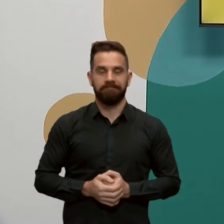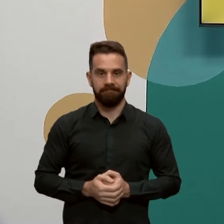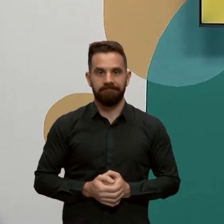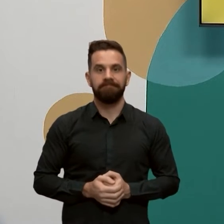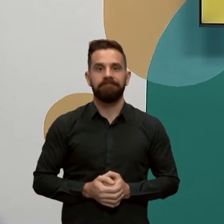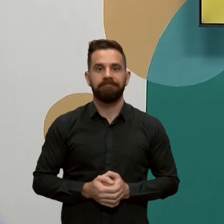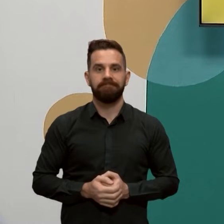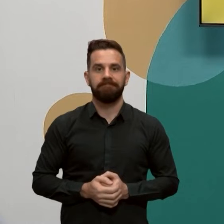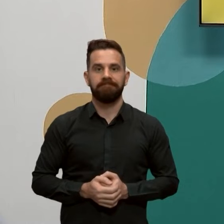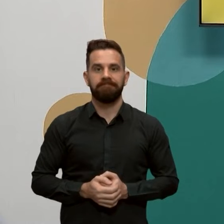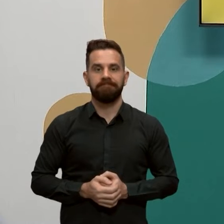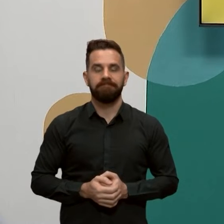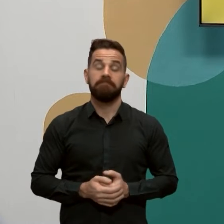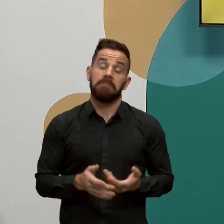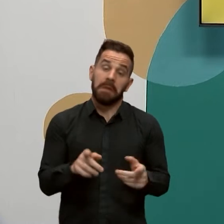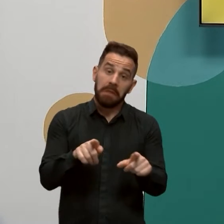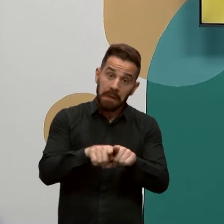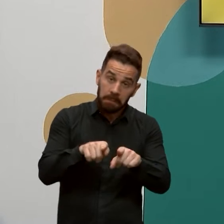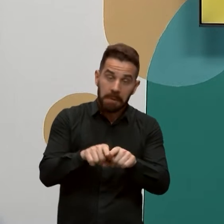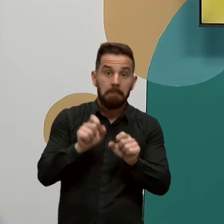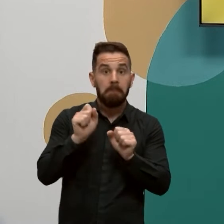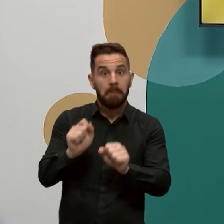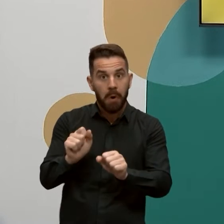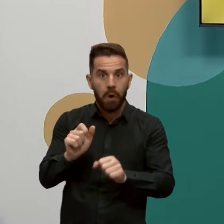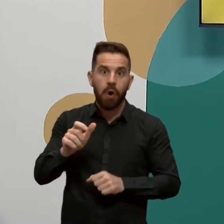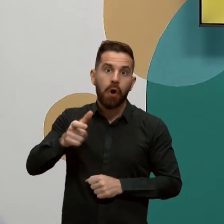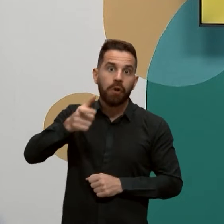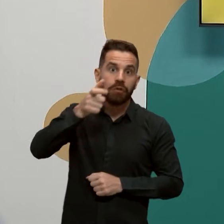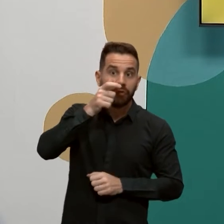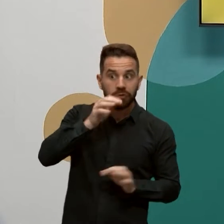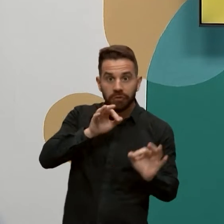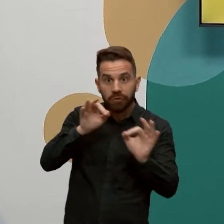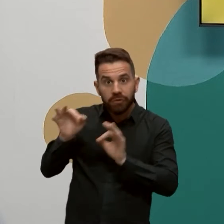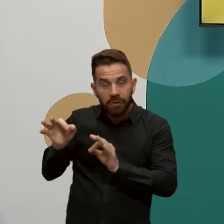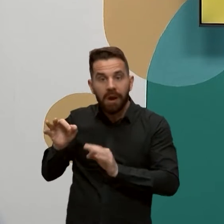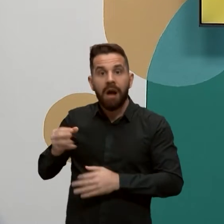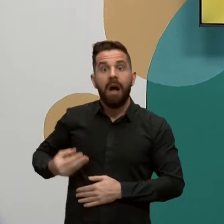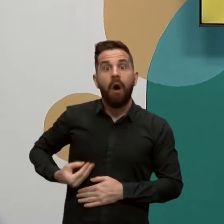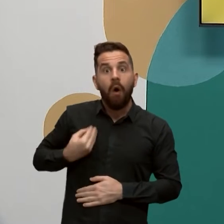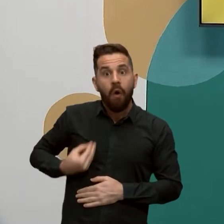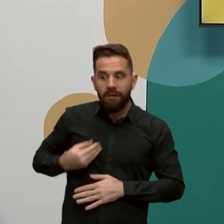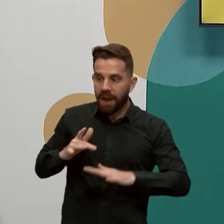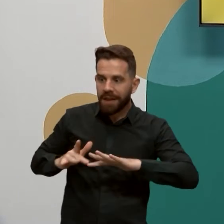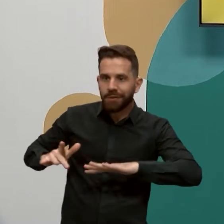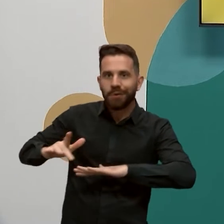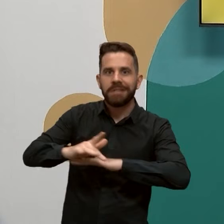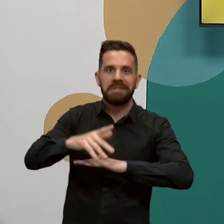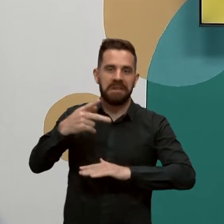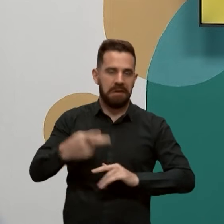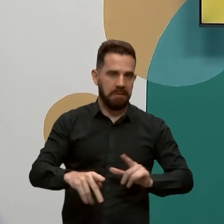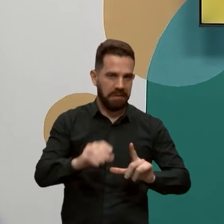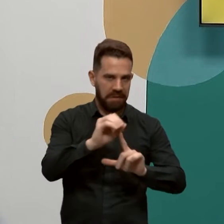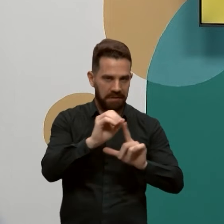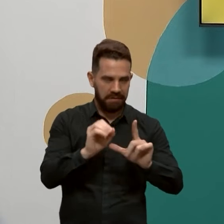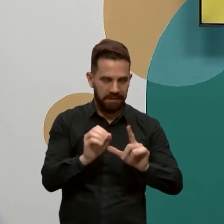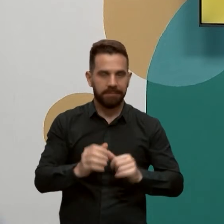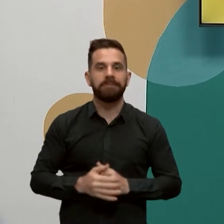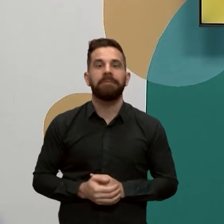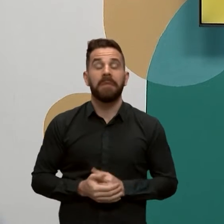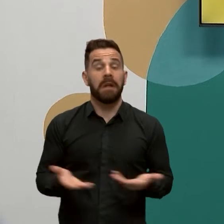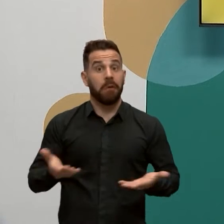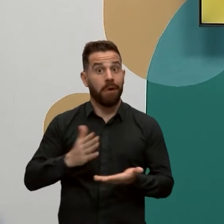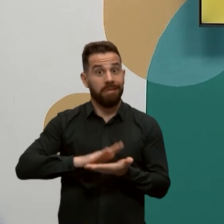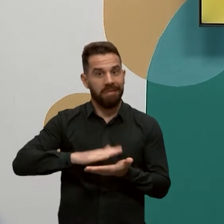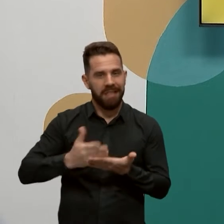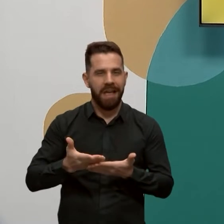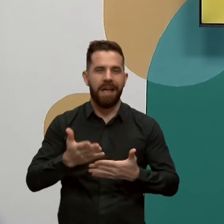629-9181-1406 no WhatsApp ou então pela transmissão nas redes sociais da TV. Agora quem faz a interpretação para